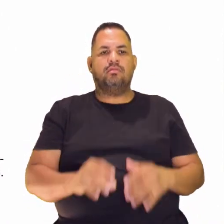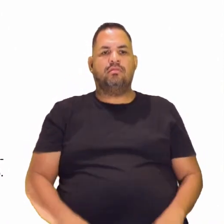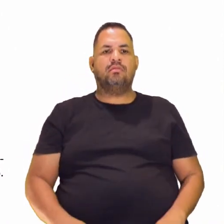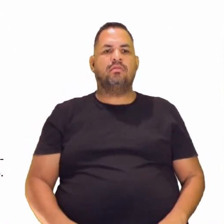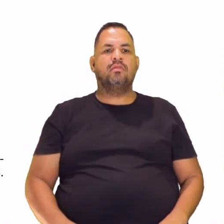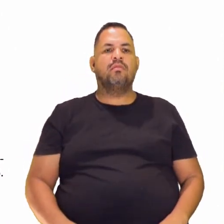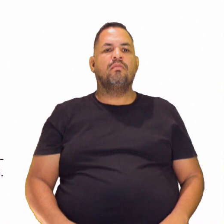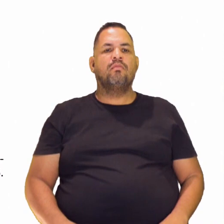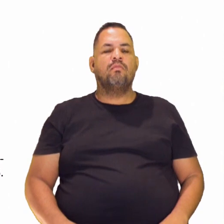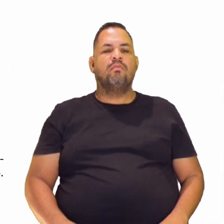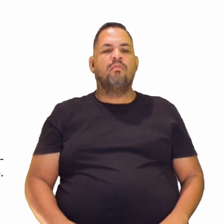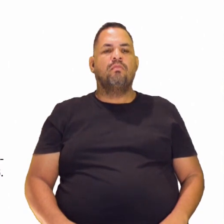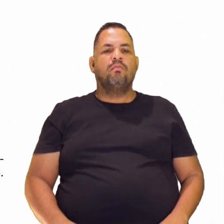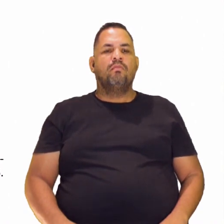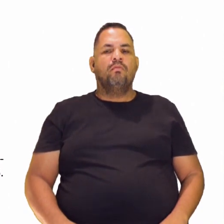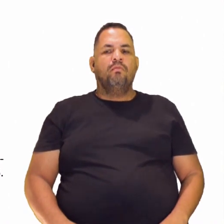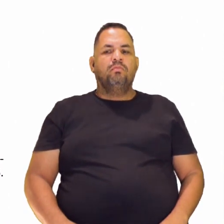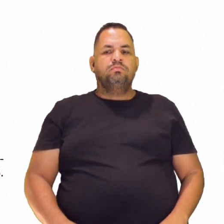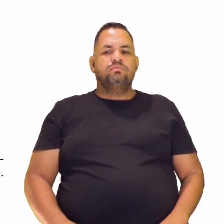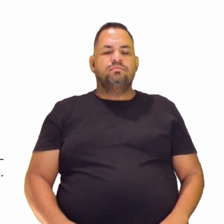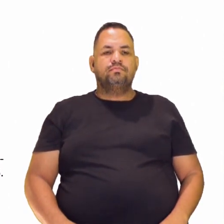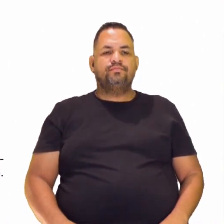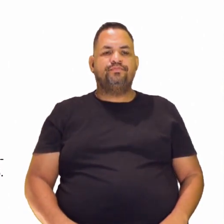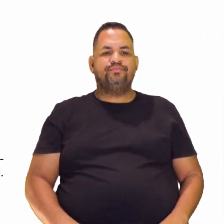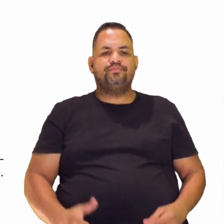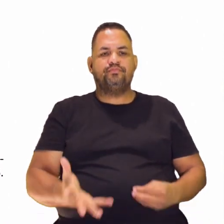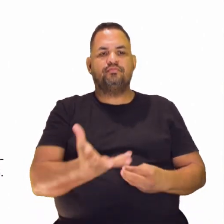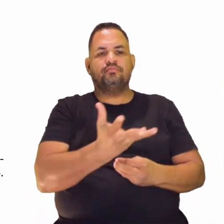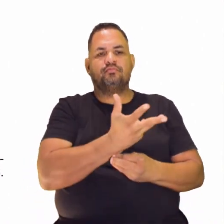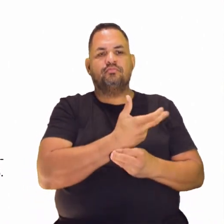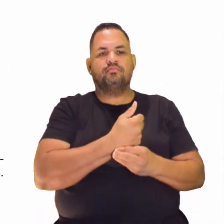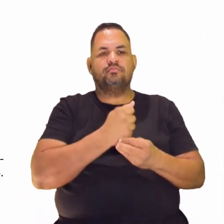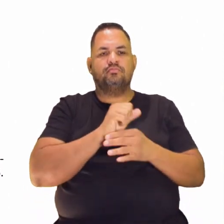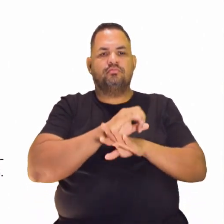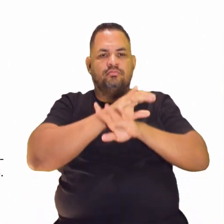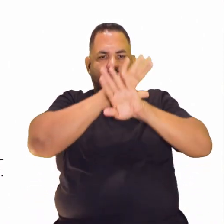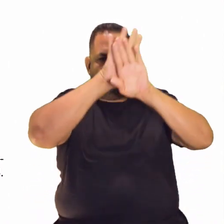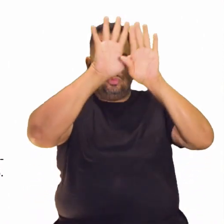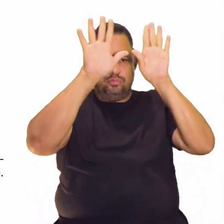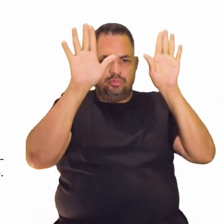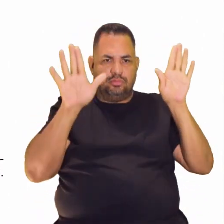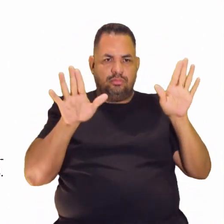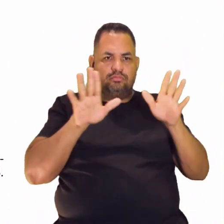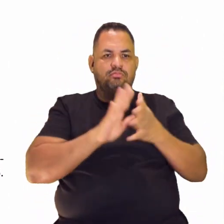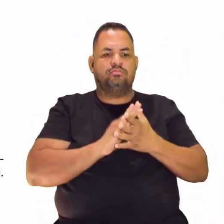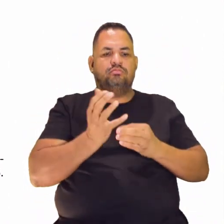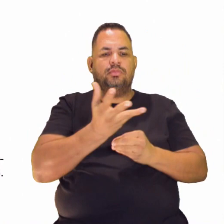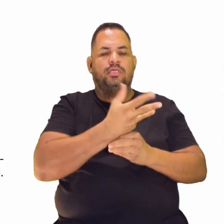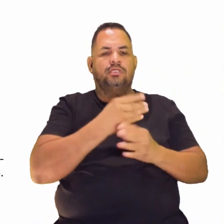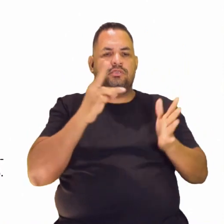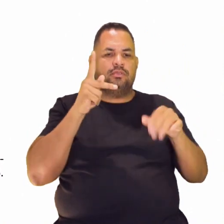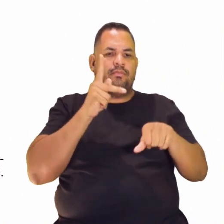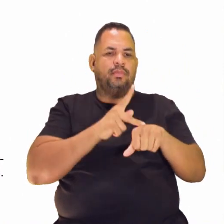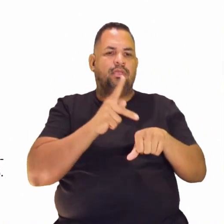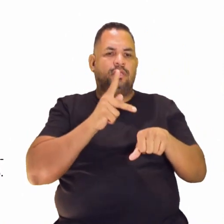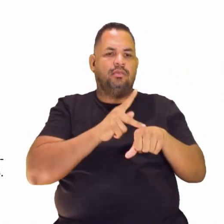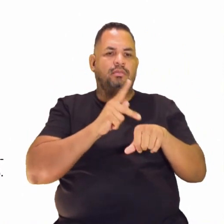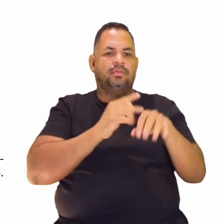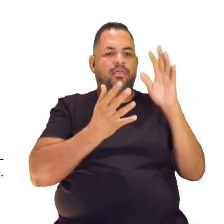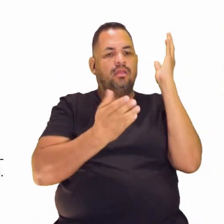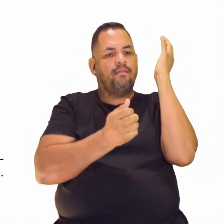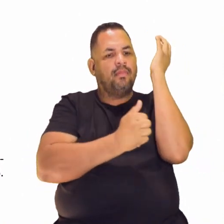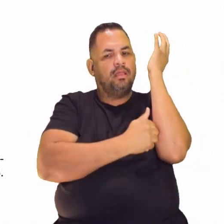indígenas. Então, arte plumária, arte em pedras, arte